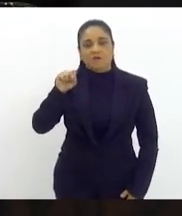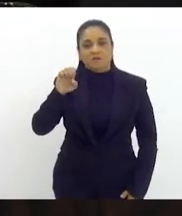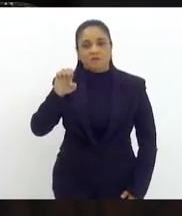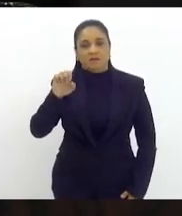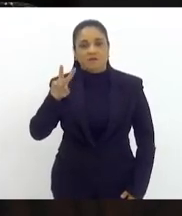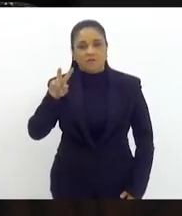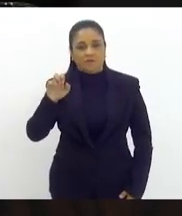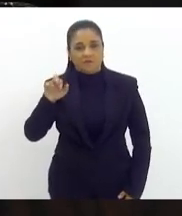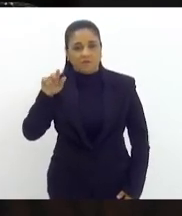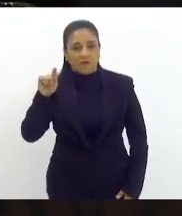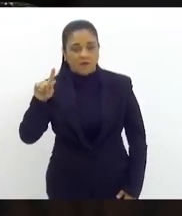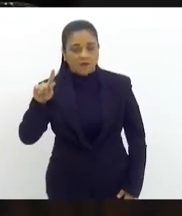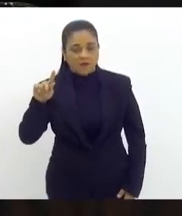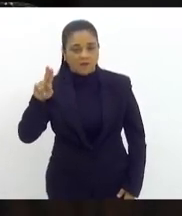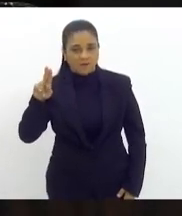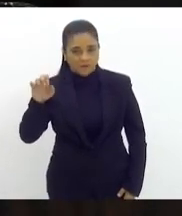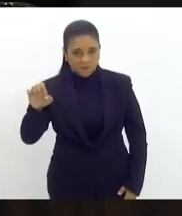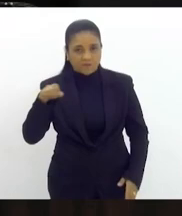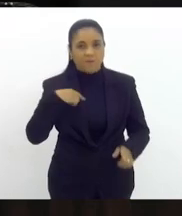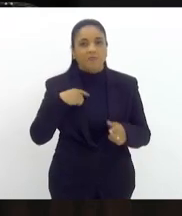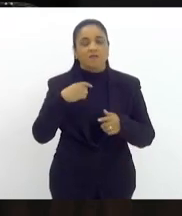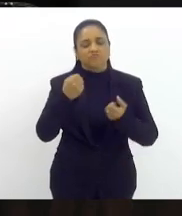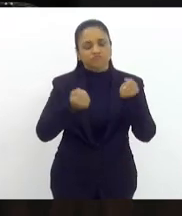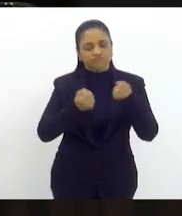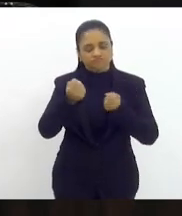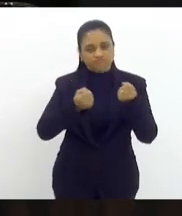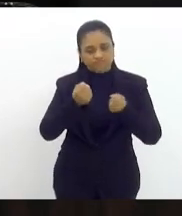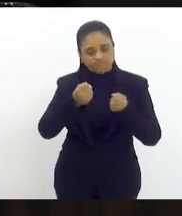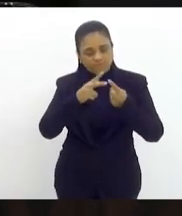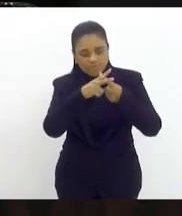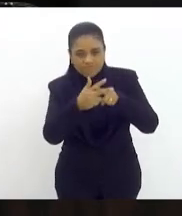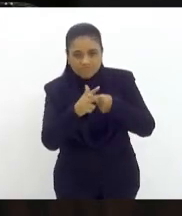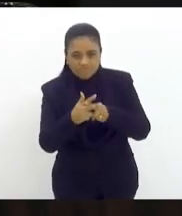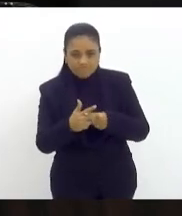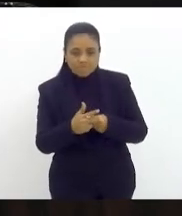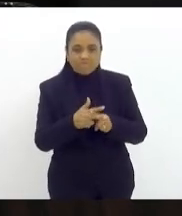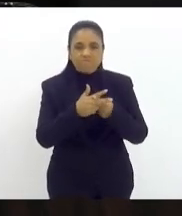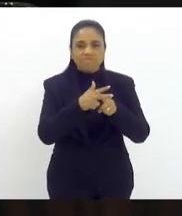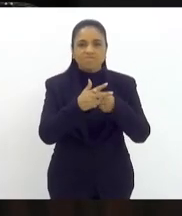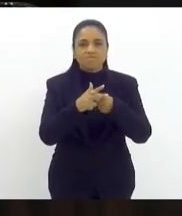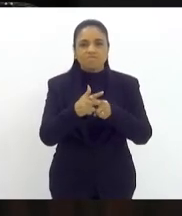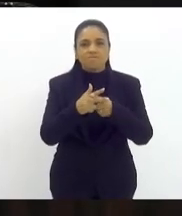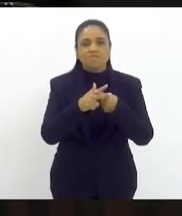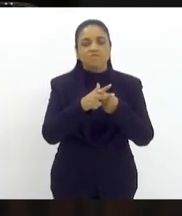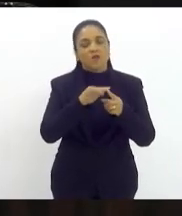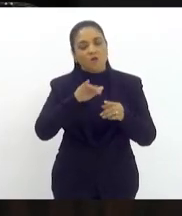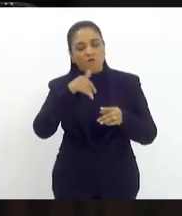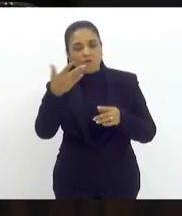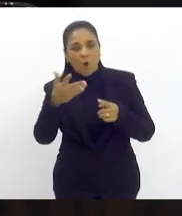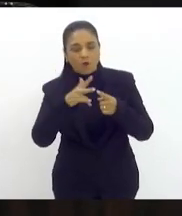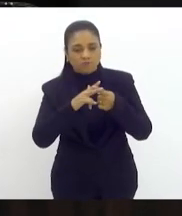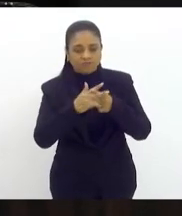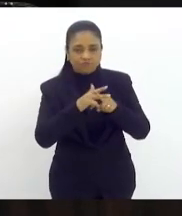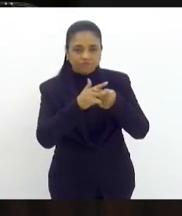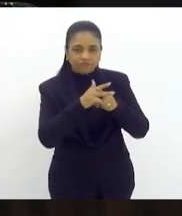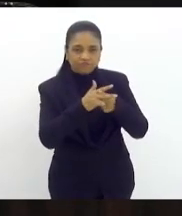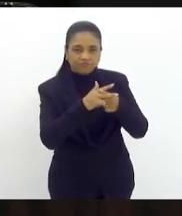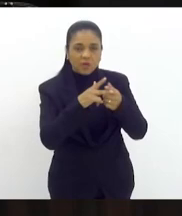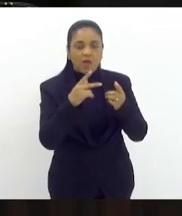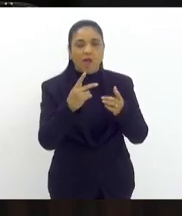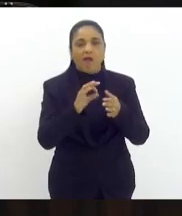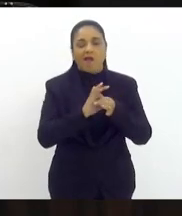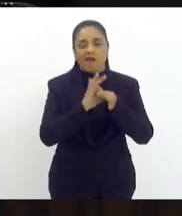as revisões de veículos automotor fora das oficinas, credenciadas ou